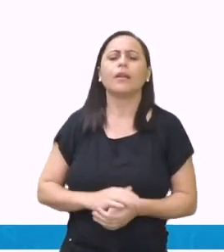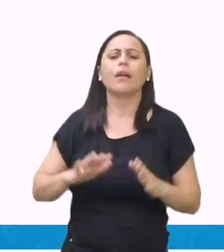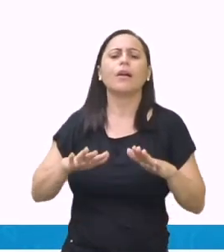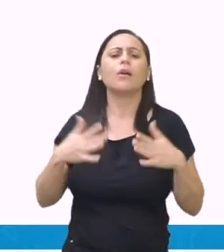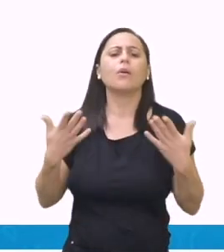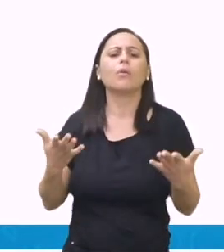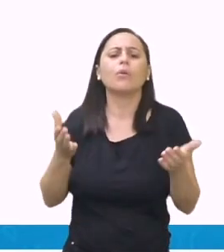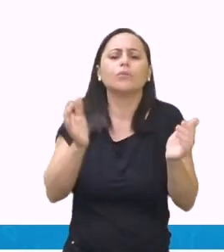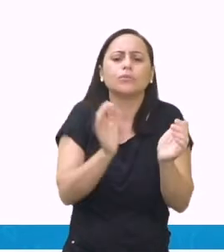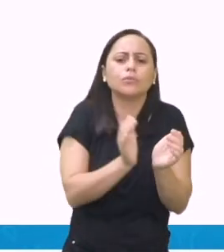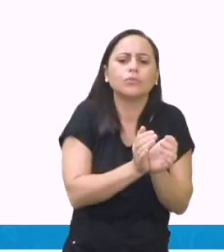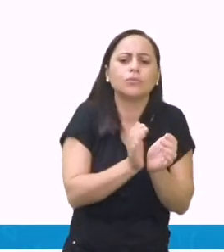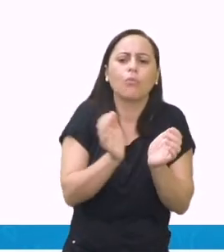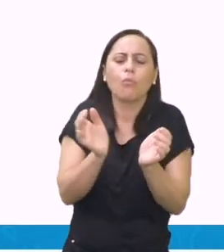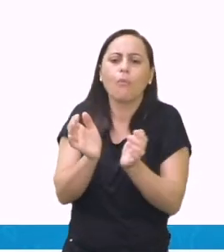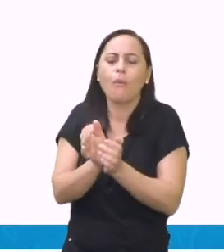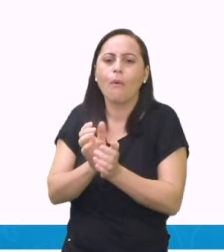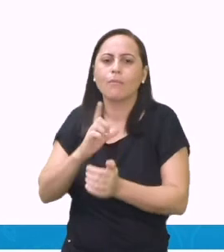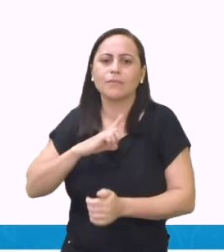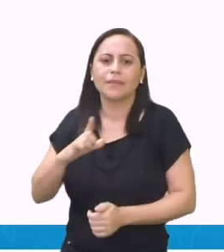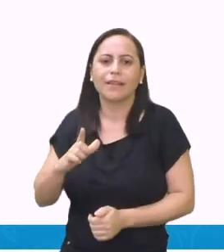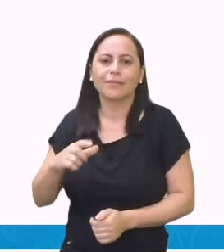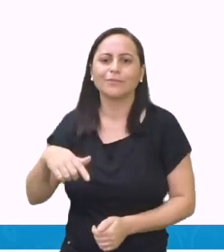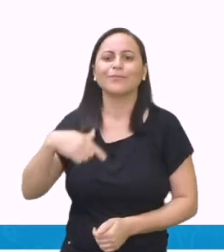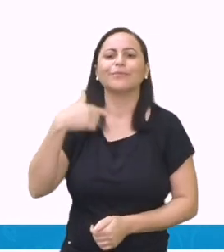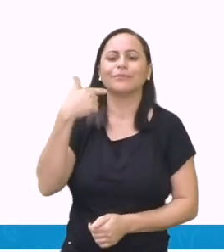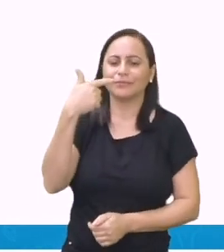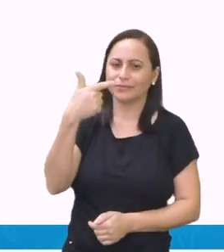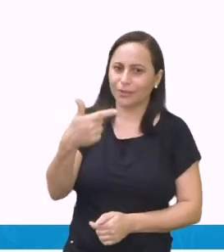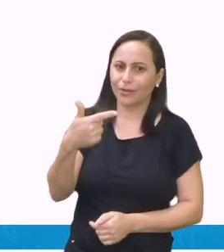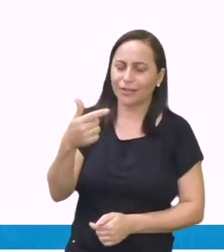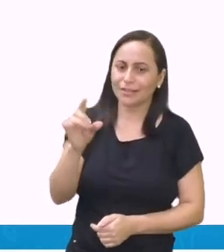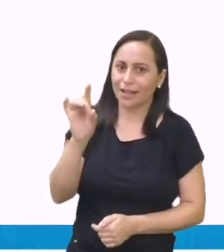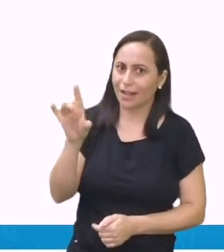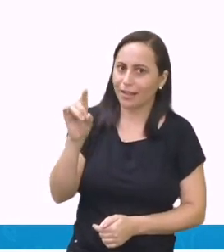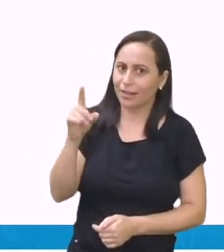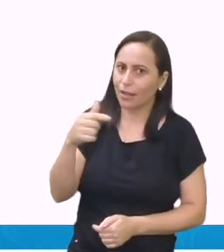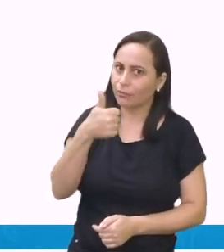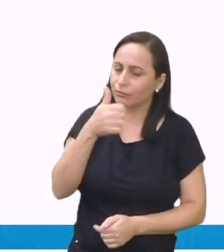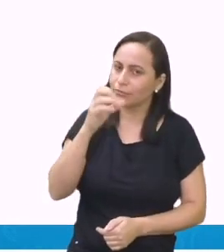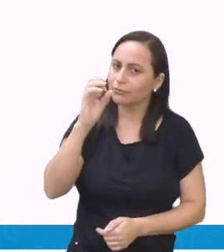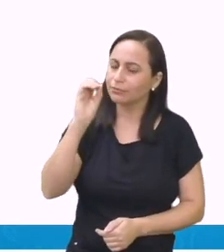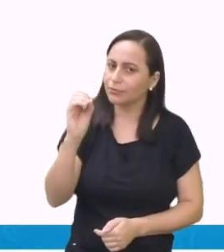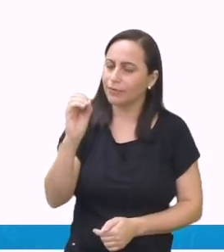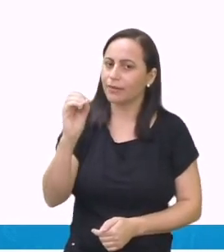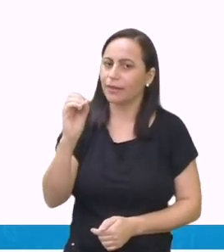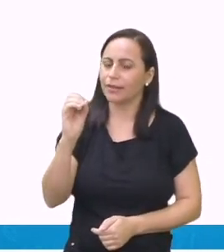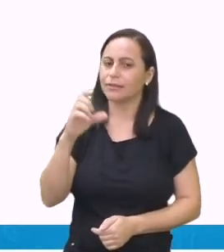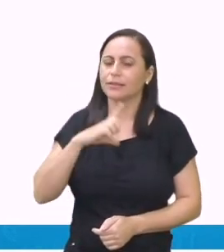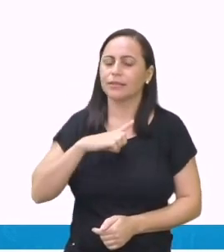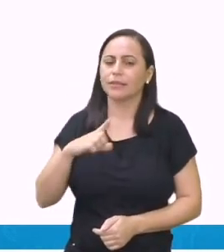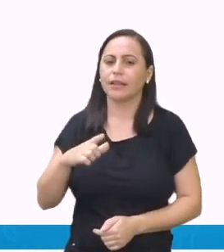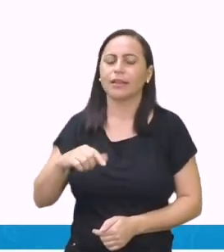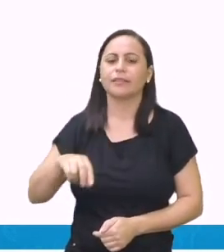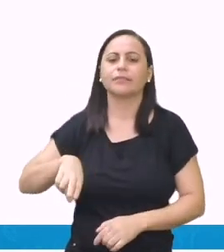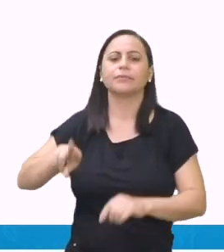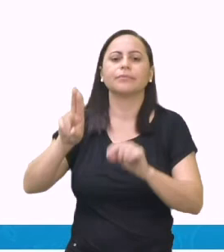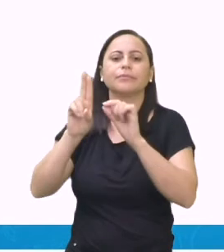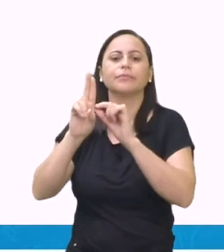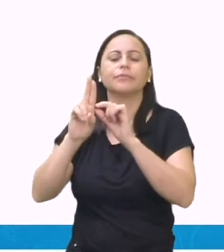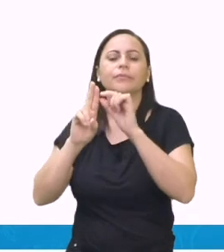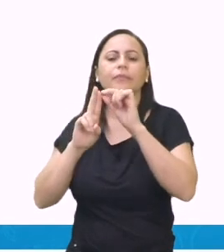eu tenho? 2. E cada um tem 10. Então, eu tenho